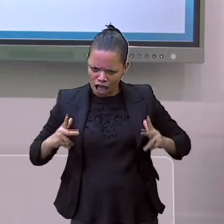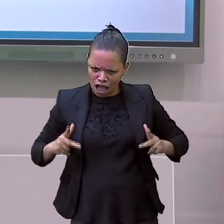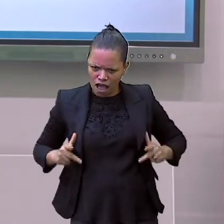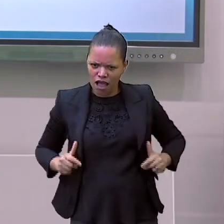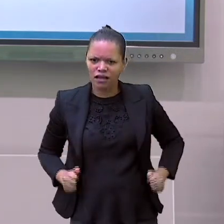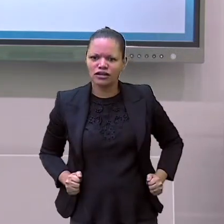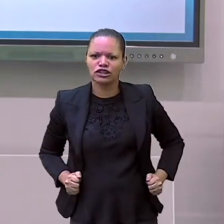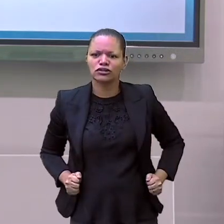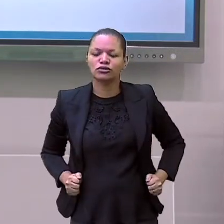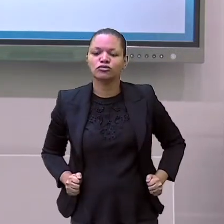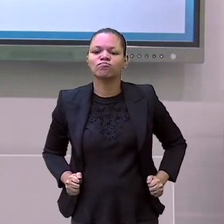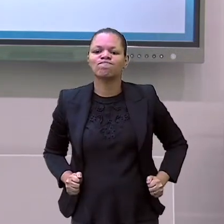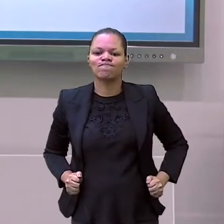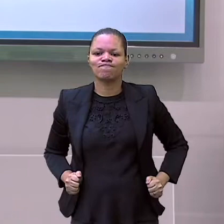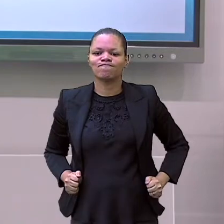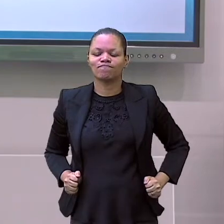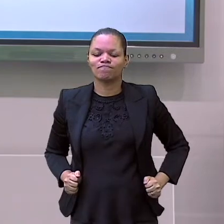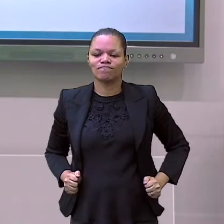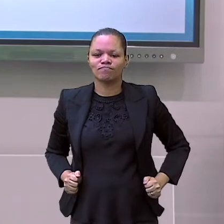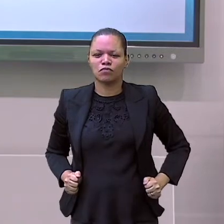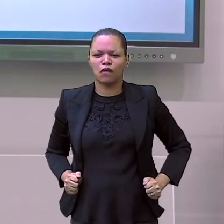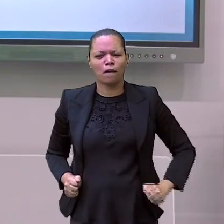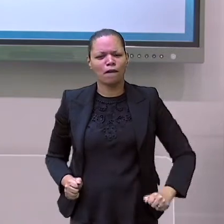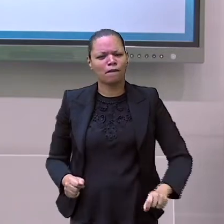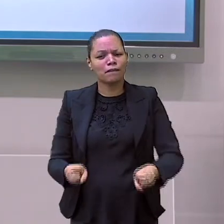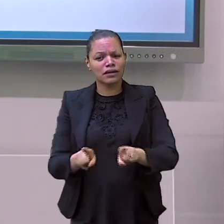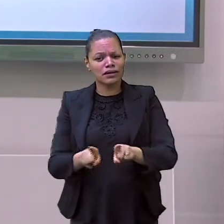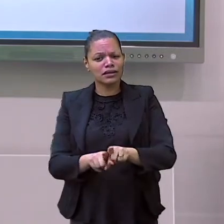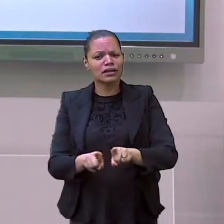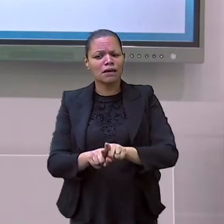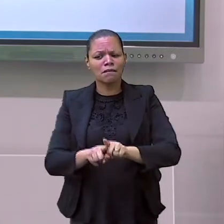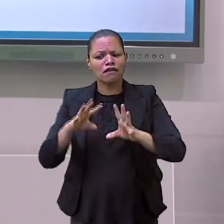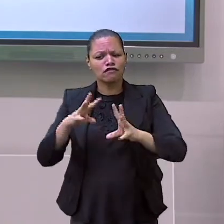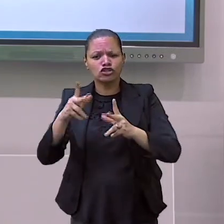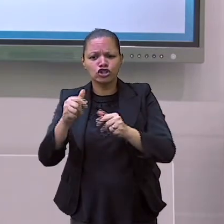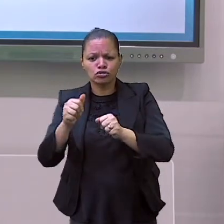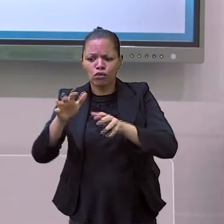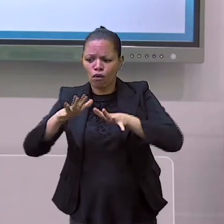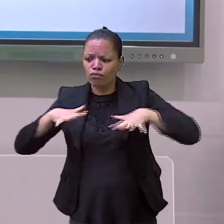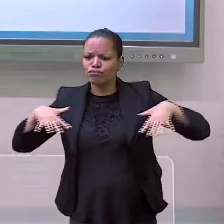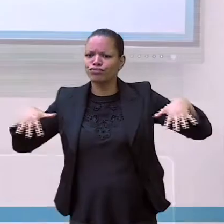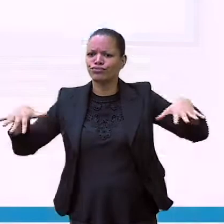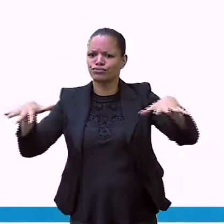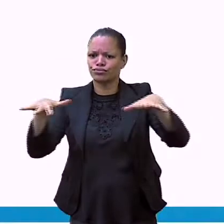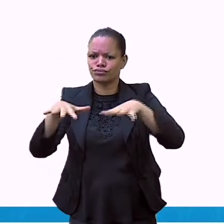sua higiene individual e da higiene coletiva também.